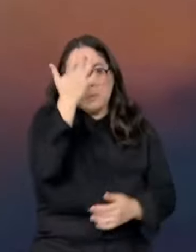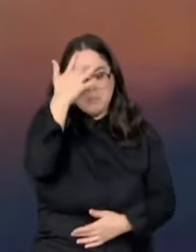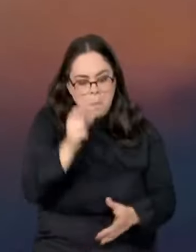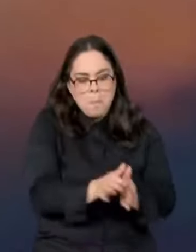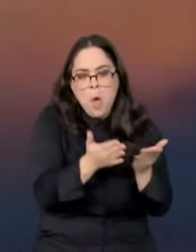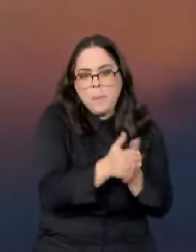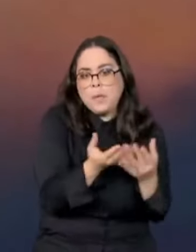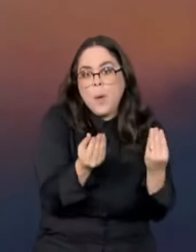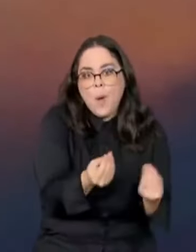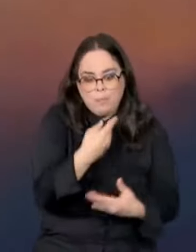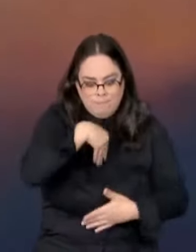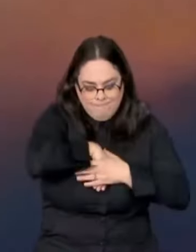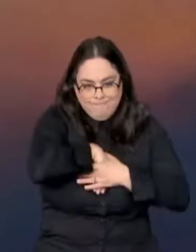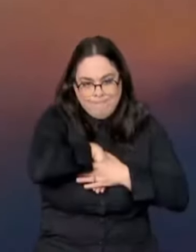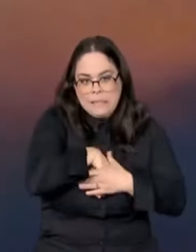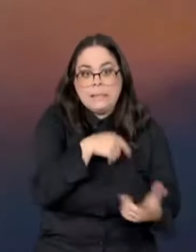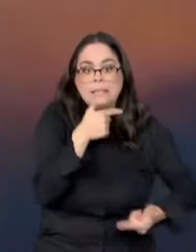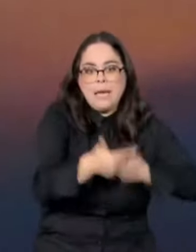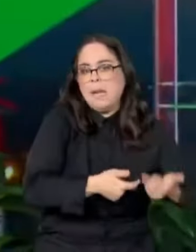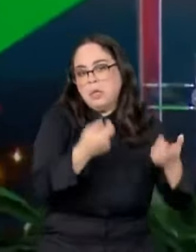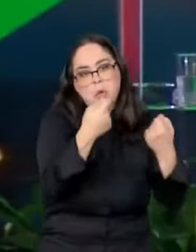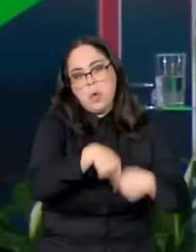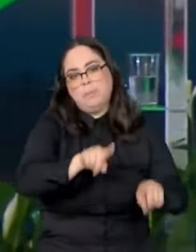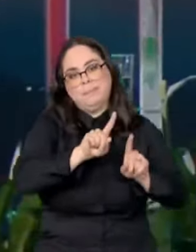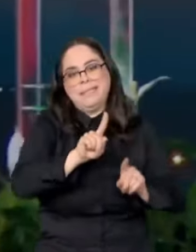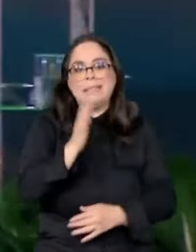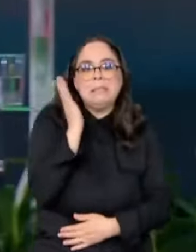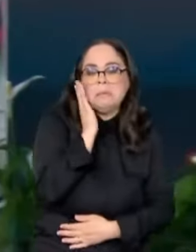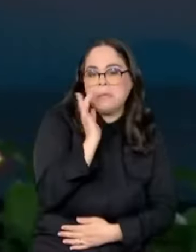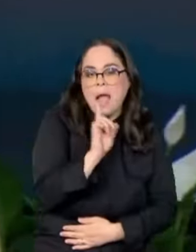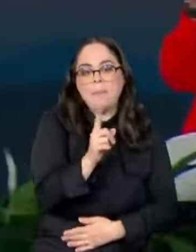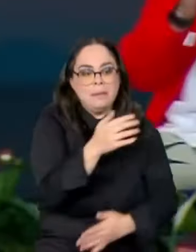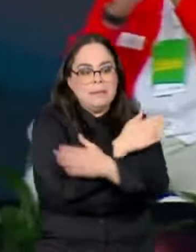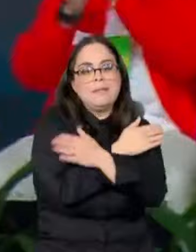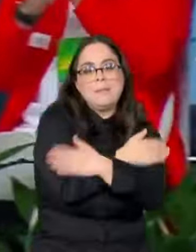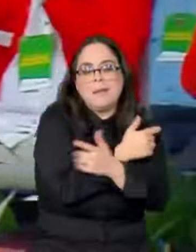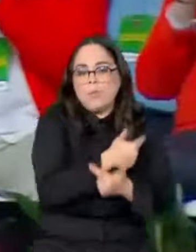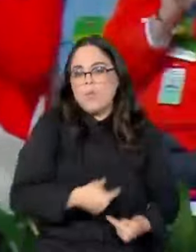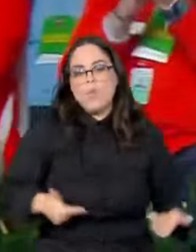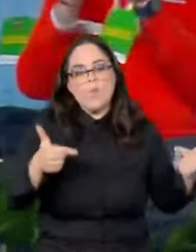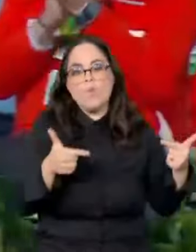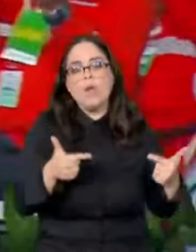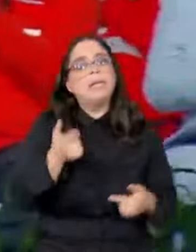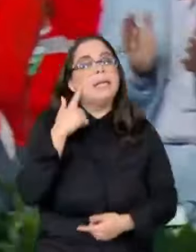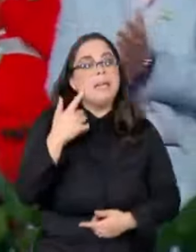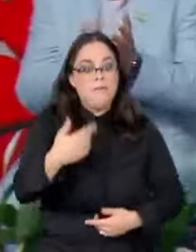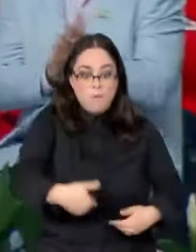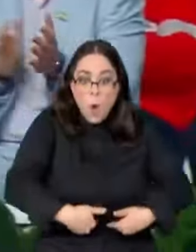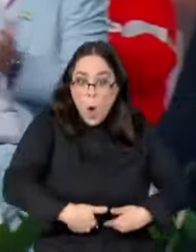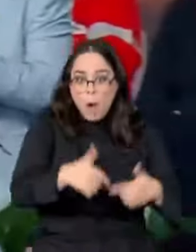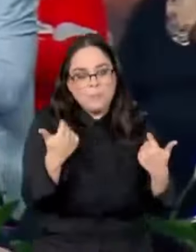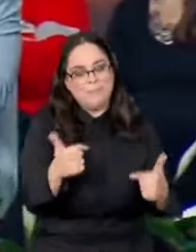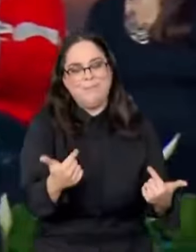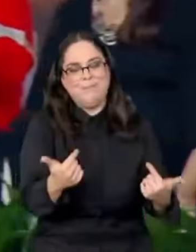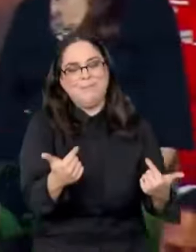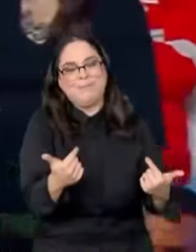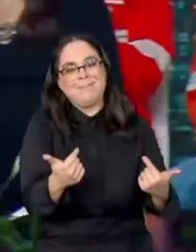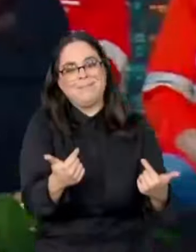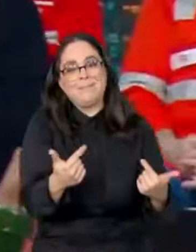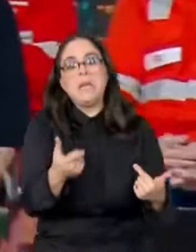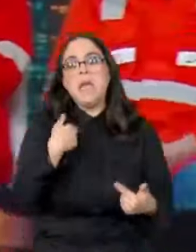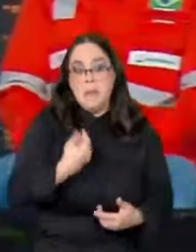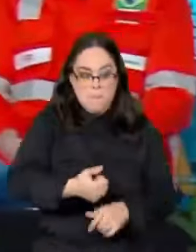pobre, não sabe o que é ser trabalhador, não sabe o que é ficar desempregado, não sabe o que é passar fome, não sabe o que é